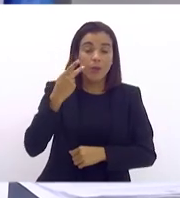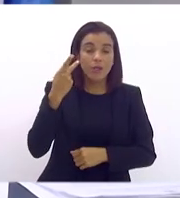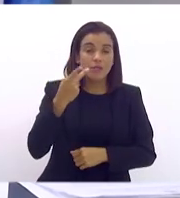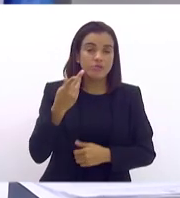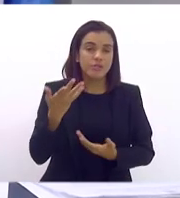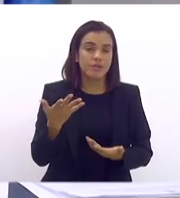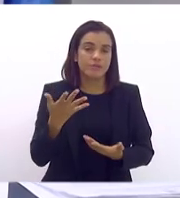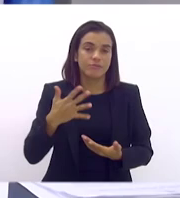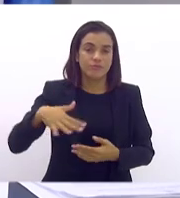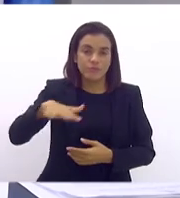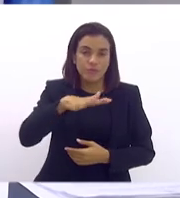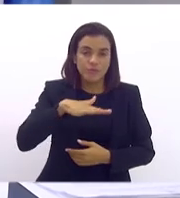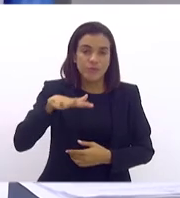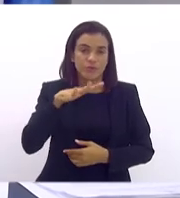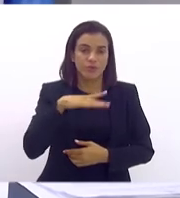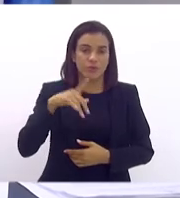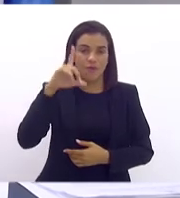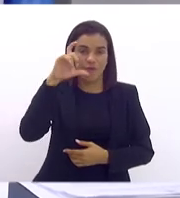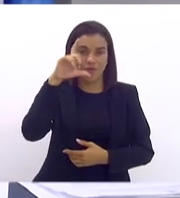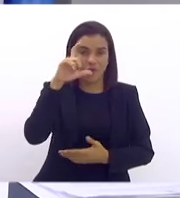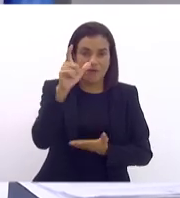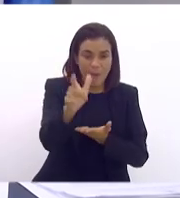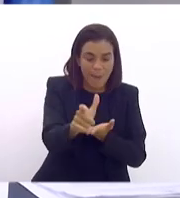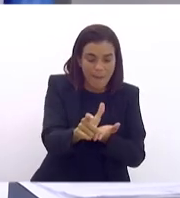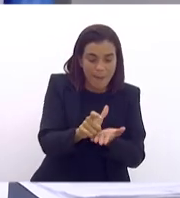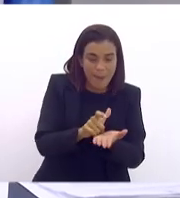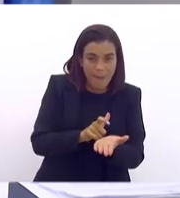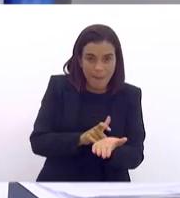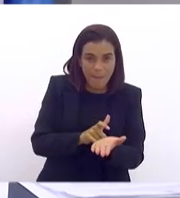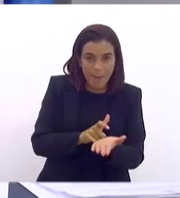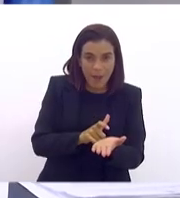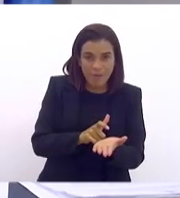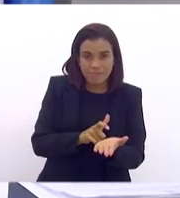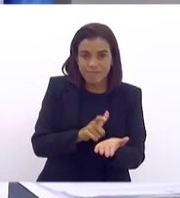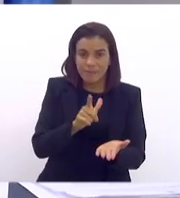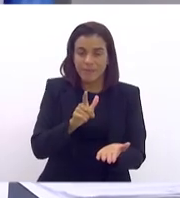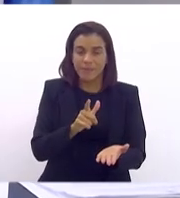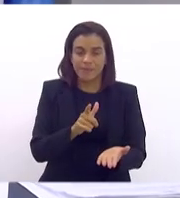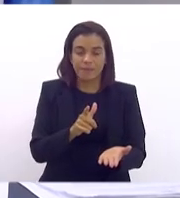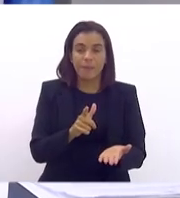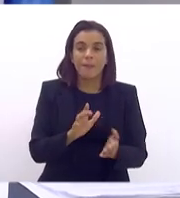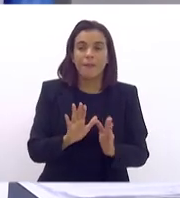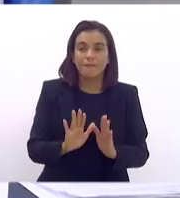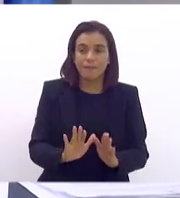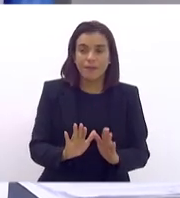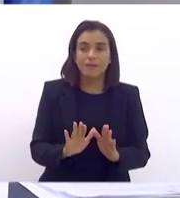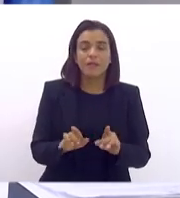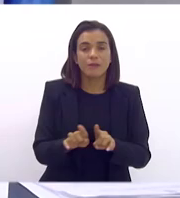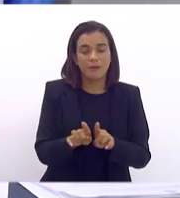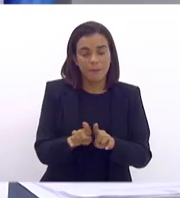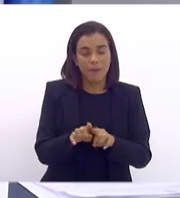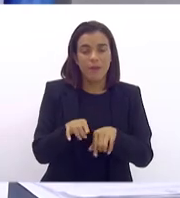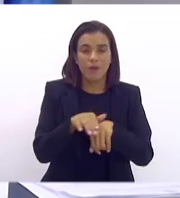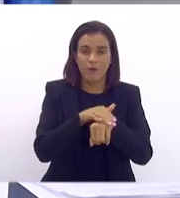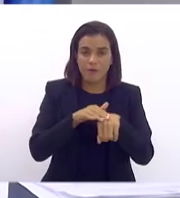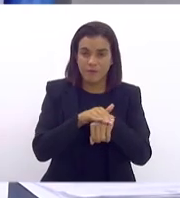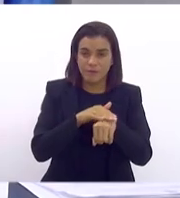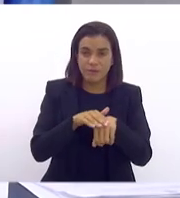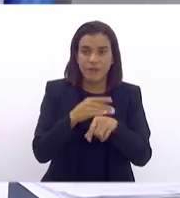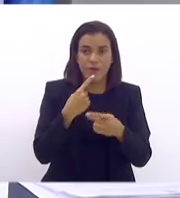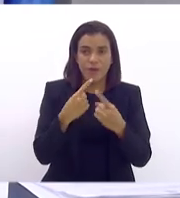reconhecimento fotográfico, mas, nesse sentido, eu até comentei que faríamos